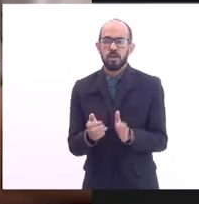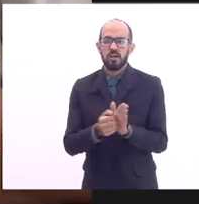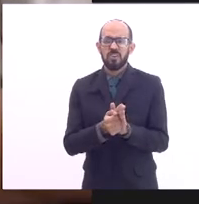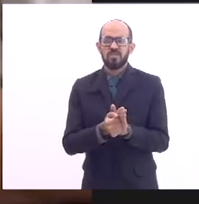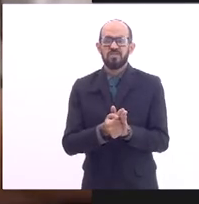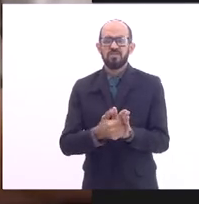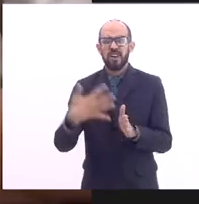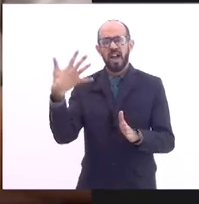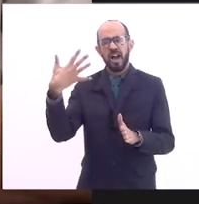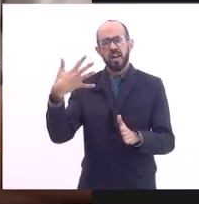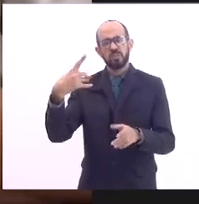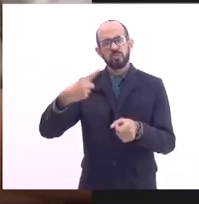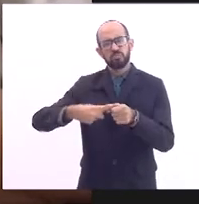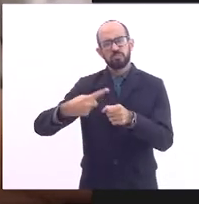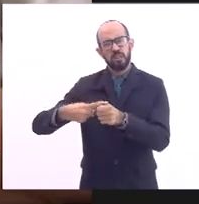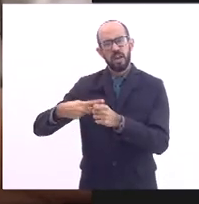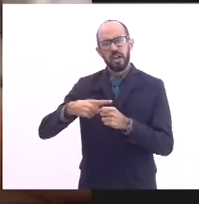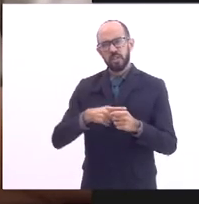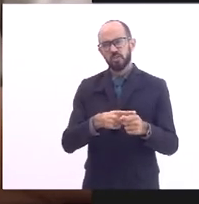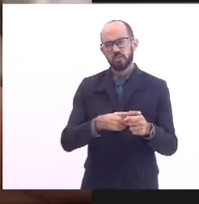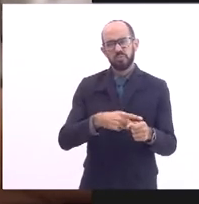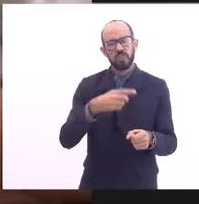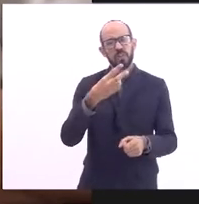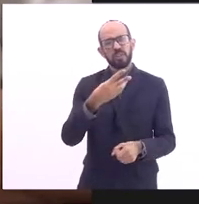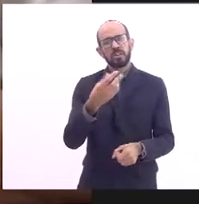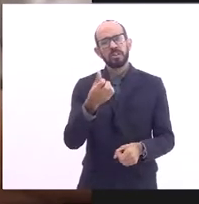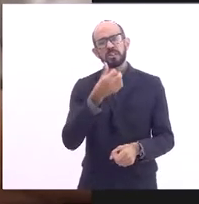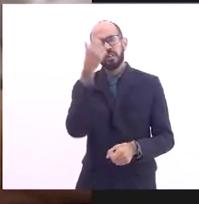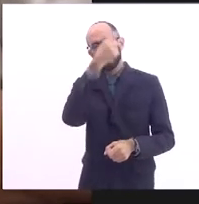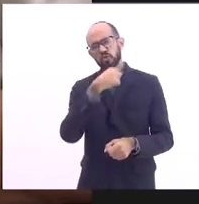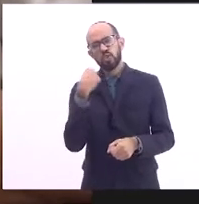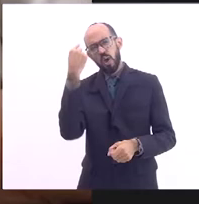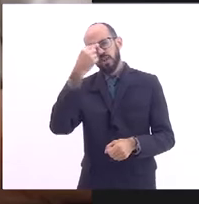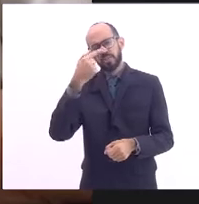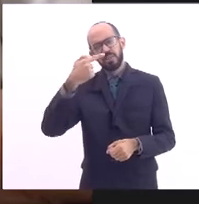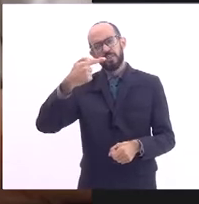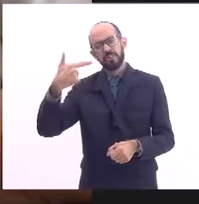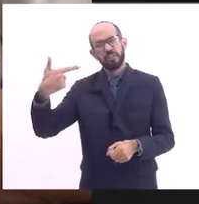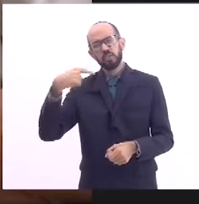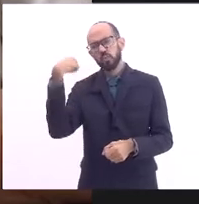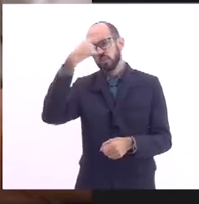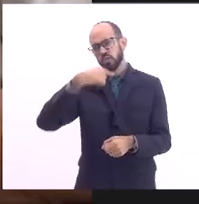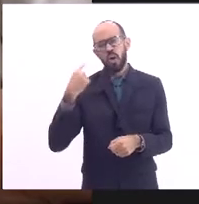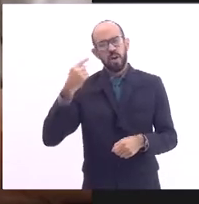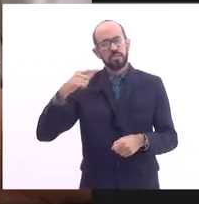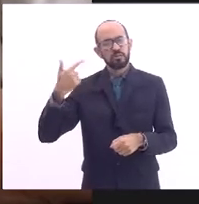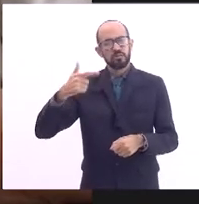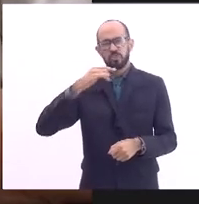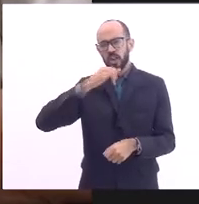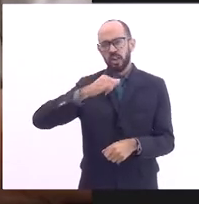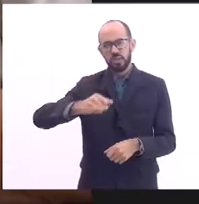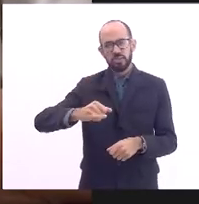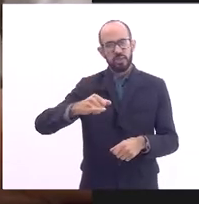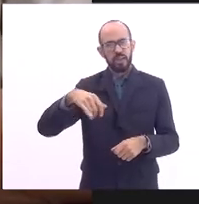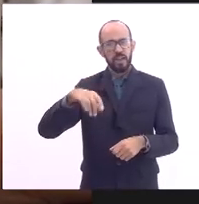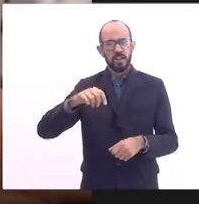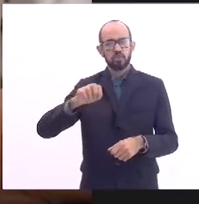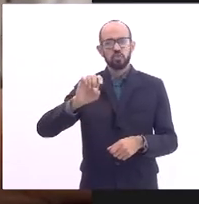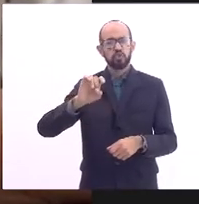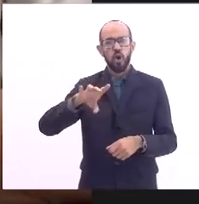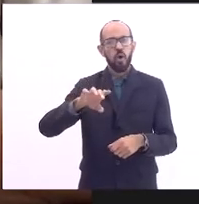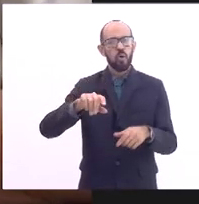a vários bairros ficarem 36 horas, 72 horas sem luz. E era simplesmente um serviço de 10 minutos